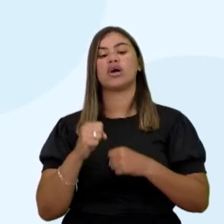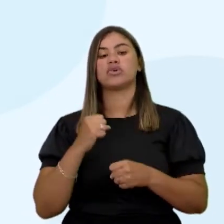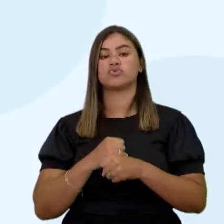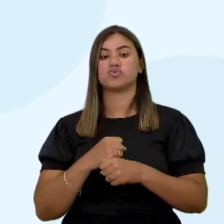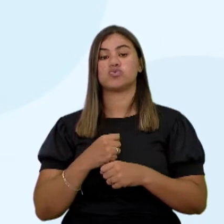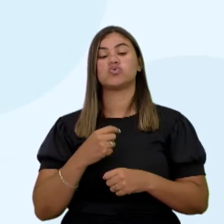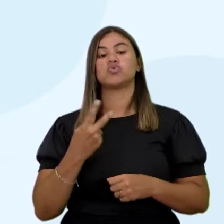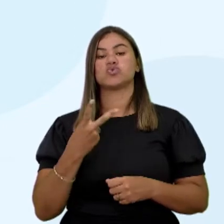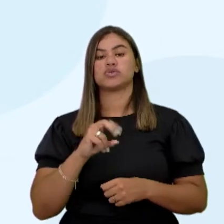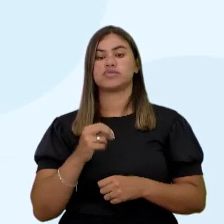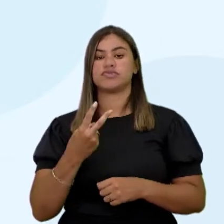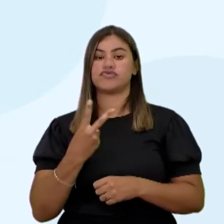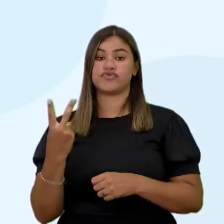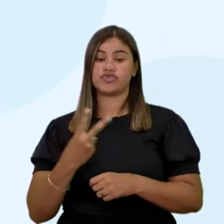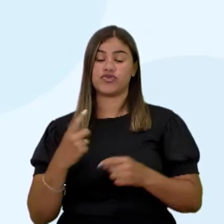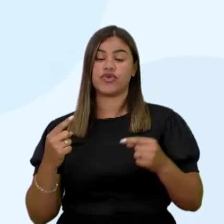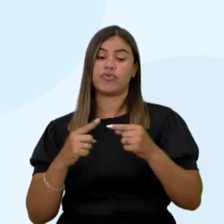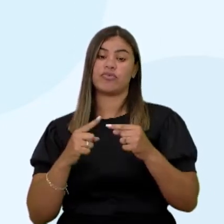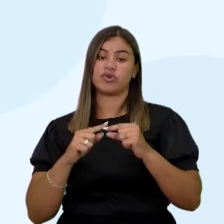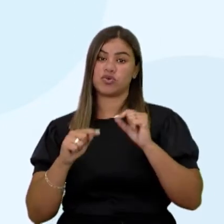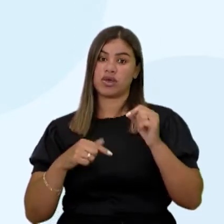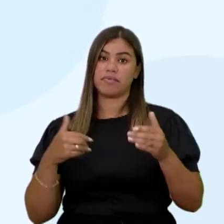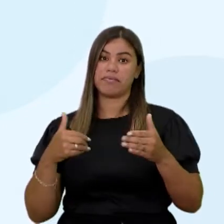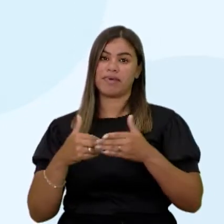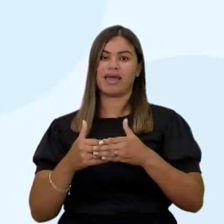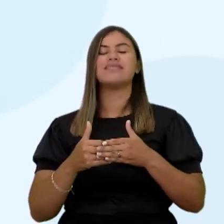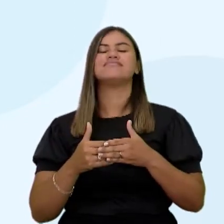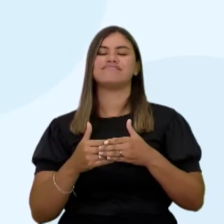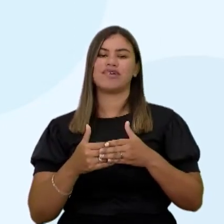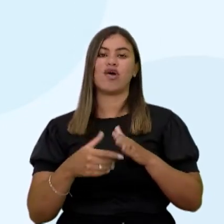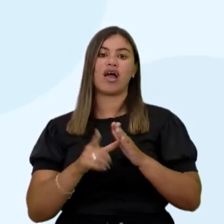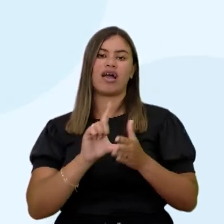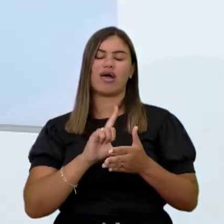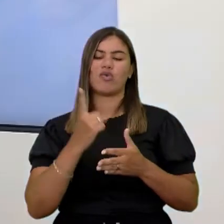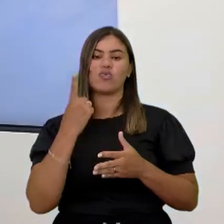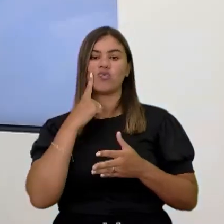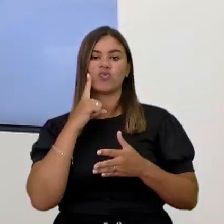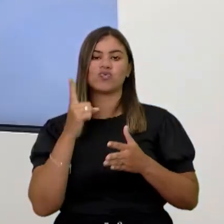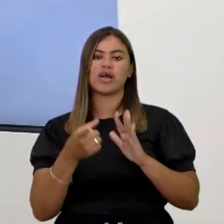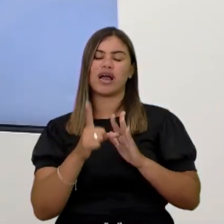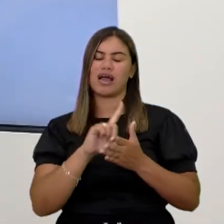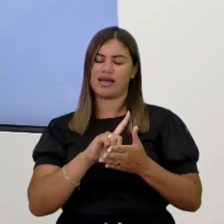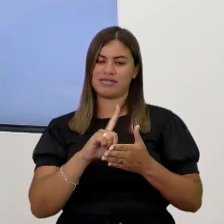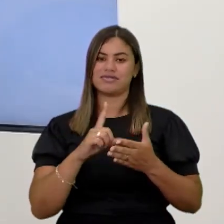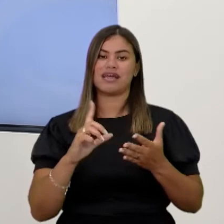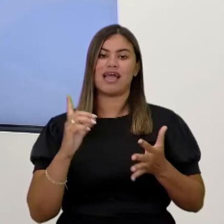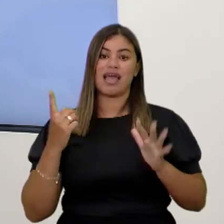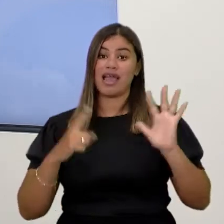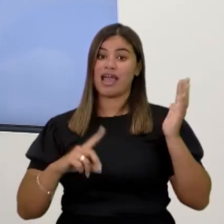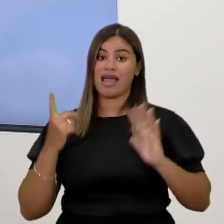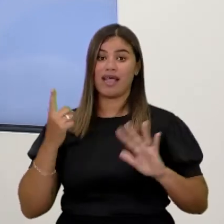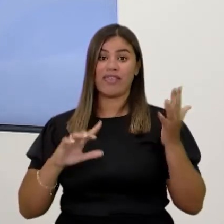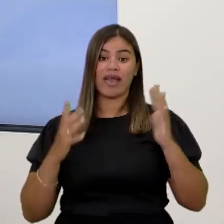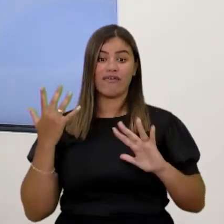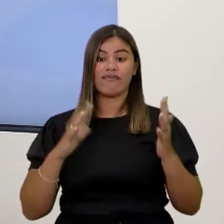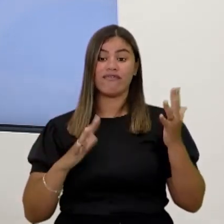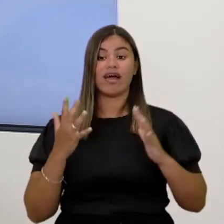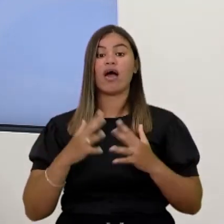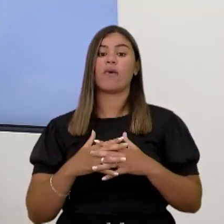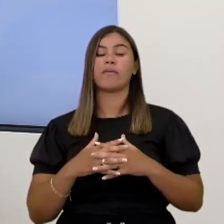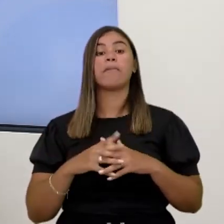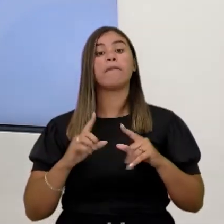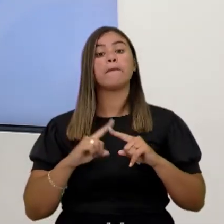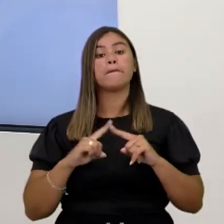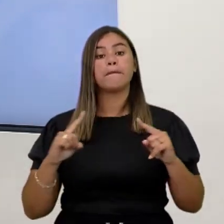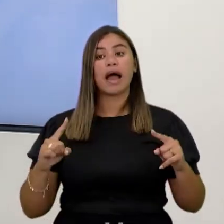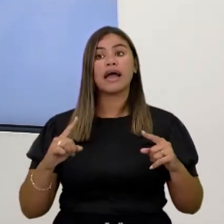sexta-feira de carnaval, né? Sim. Porque é a véspera de carnaval. No seu dia de que essa aula vai ao ar, com certeza o assunto vai ser outro.